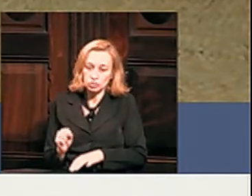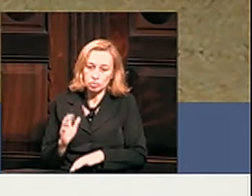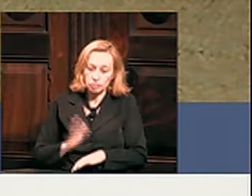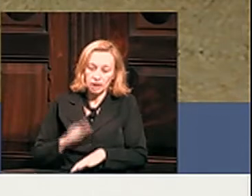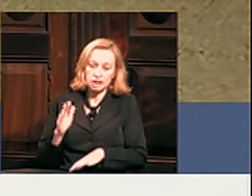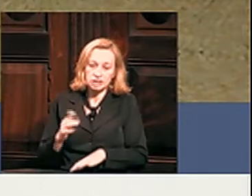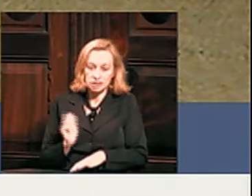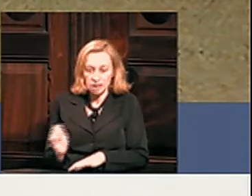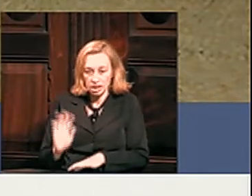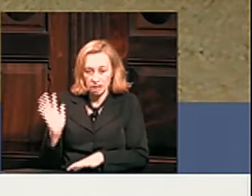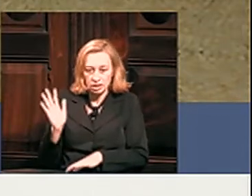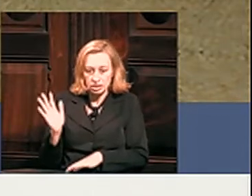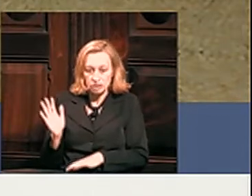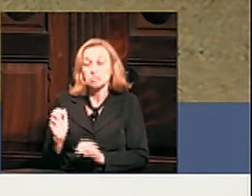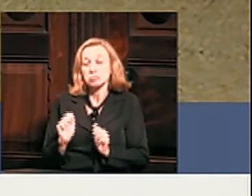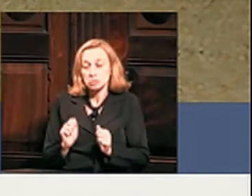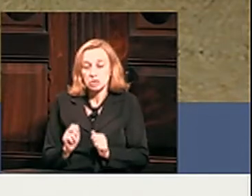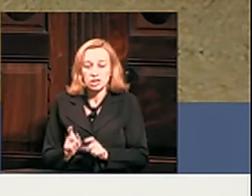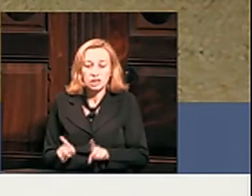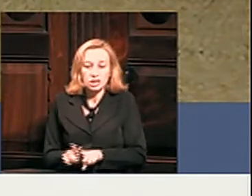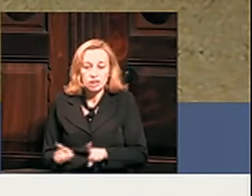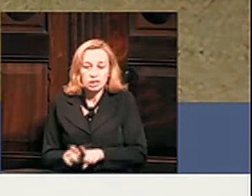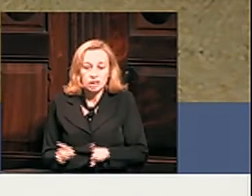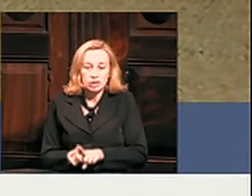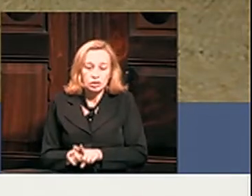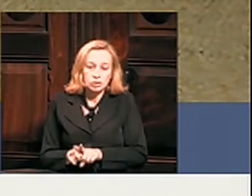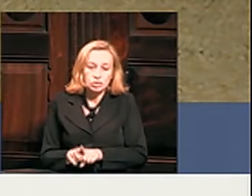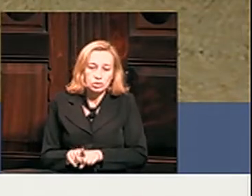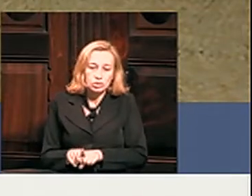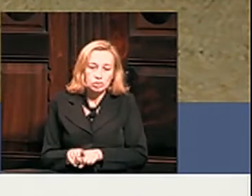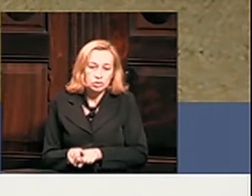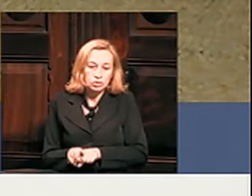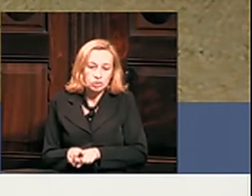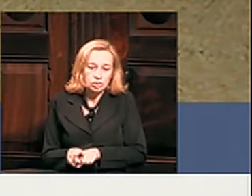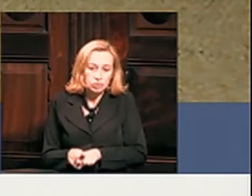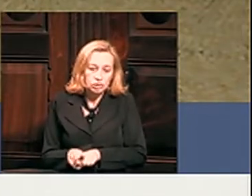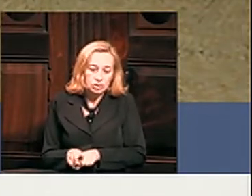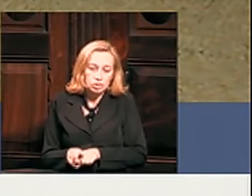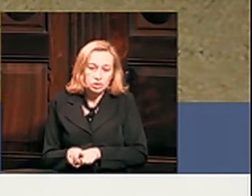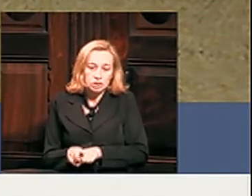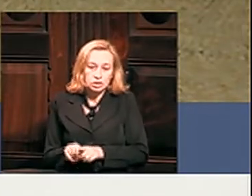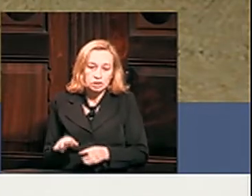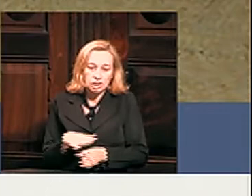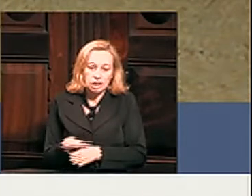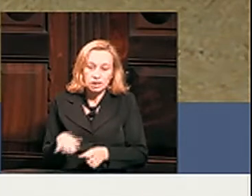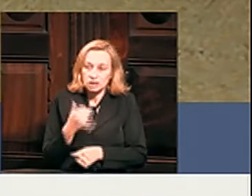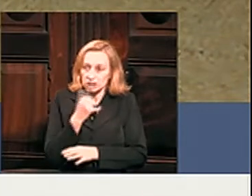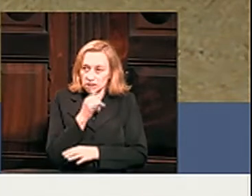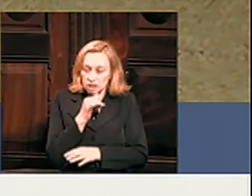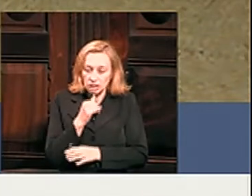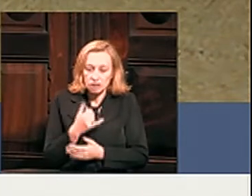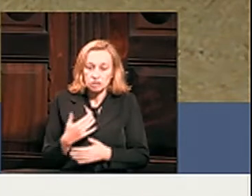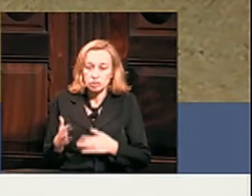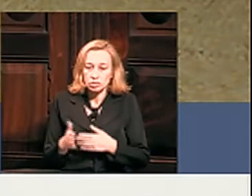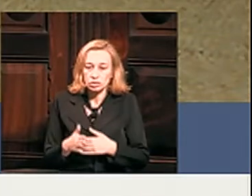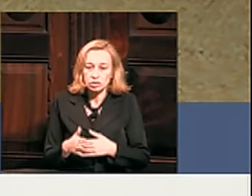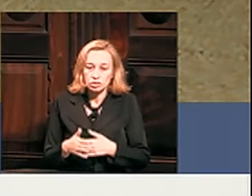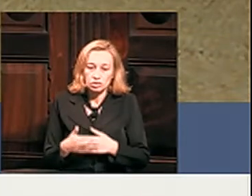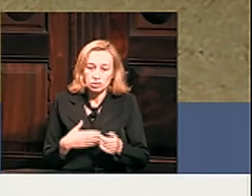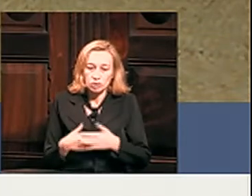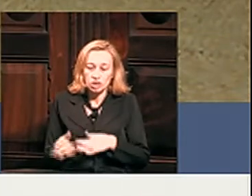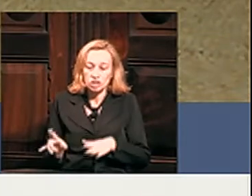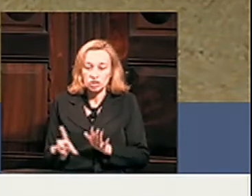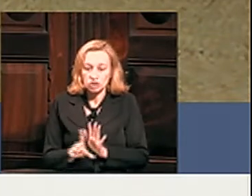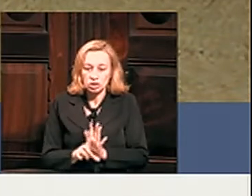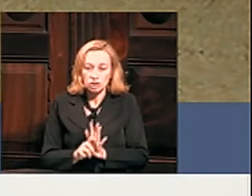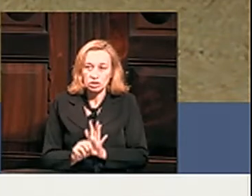Também mencionou a compensação possível com o aumento da arrecadação no setor de energia elétrica. De qualquer maneira, chamou